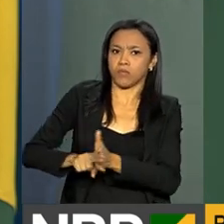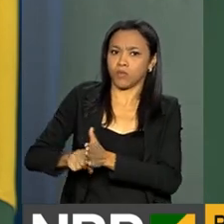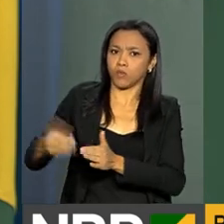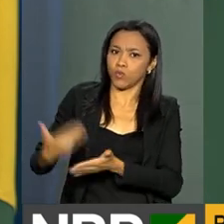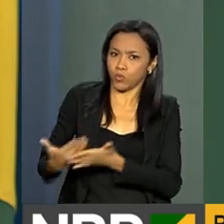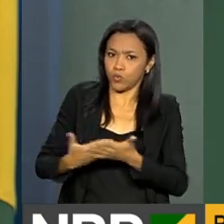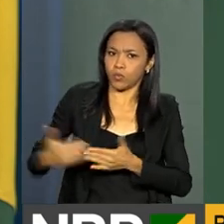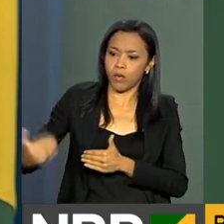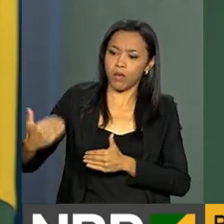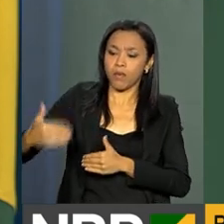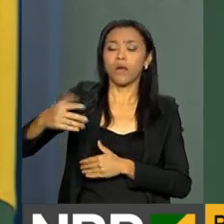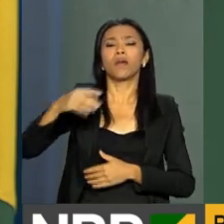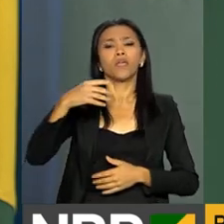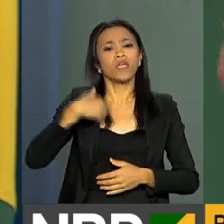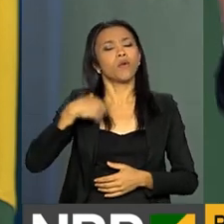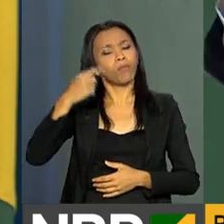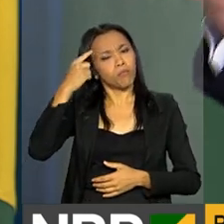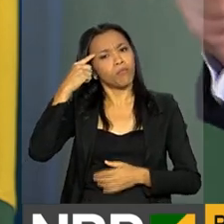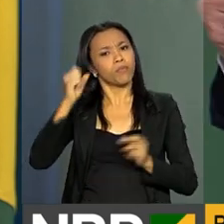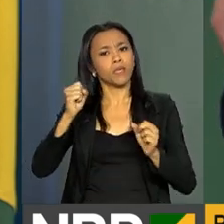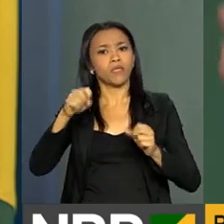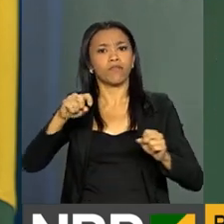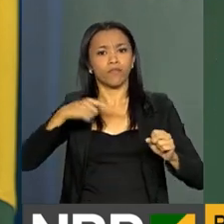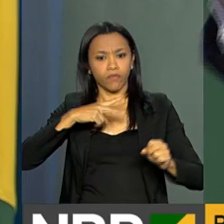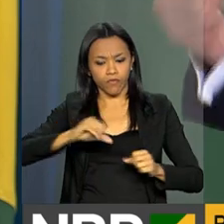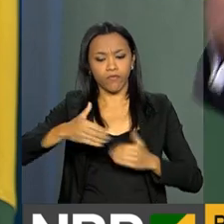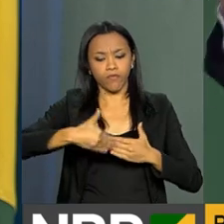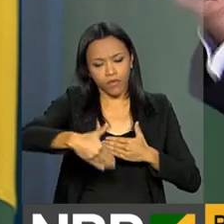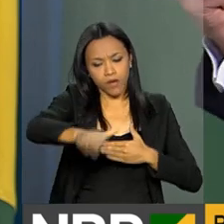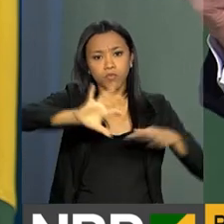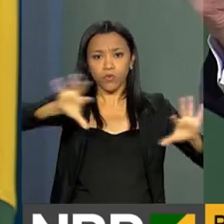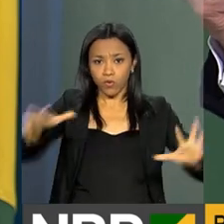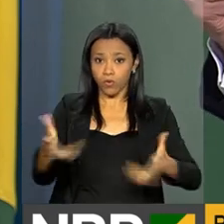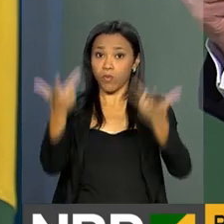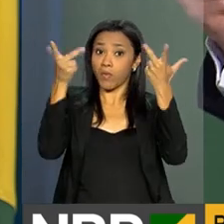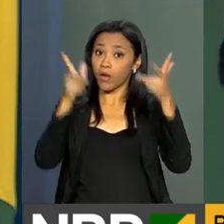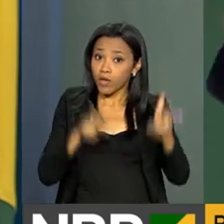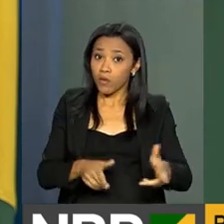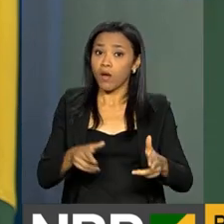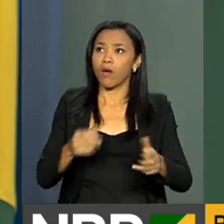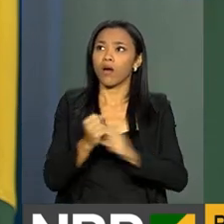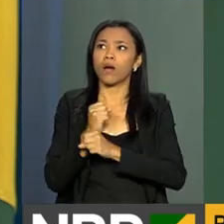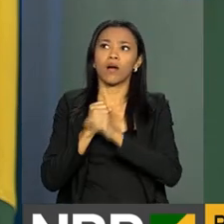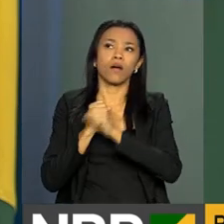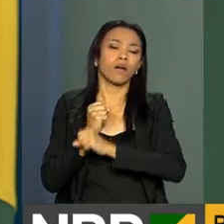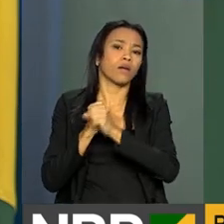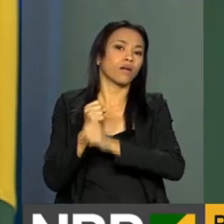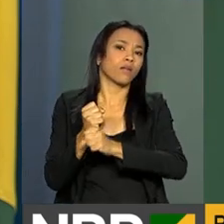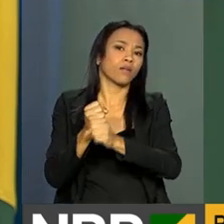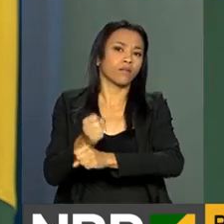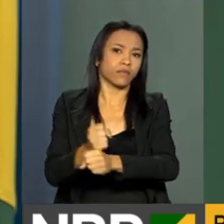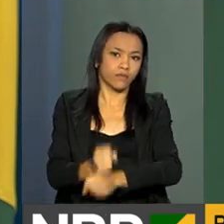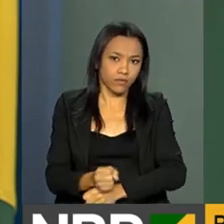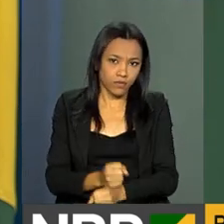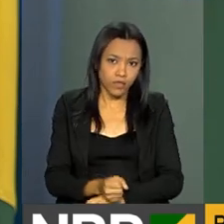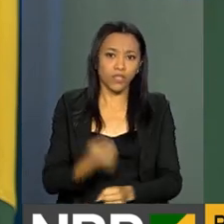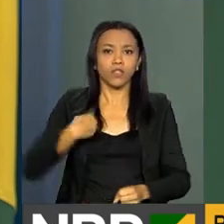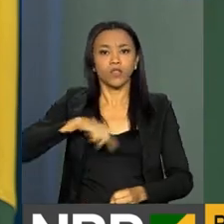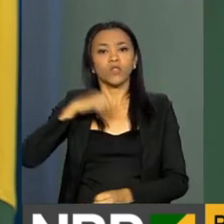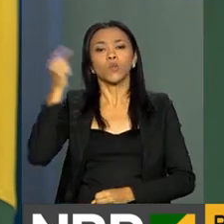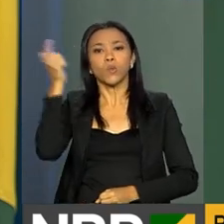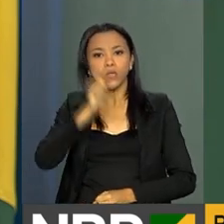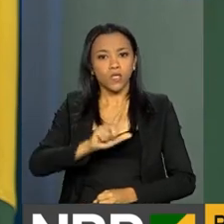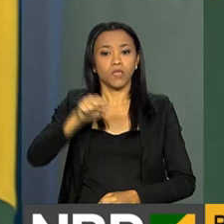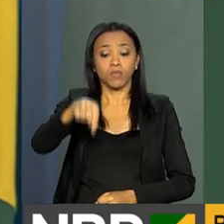mesmo auditório comemorar aquilo que se pleiteia há anos e anos seguidos, não se consegue, mas que nós possamos logo aplaudir